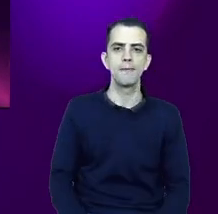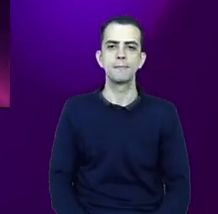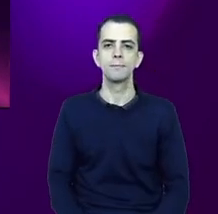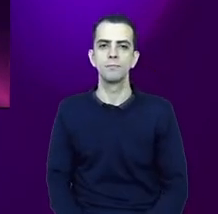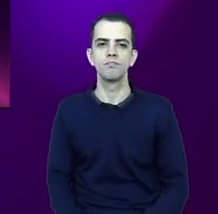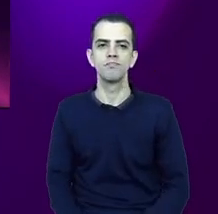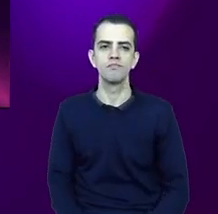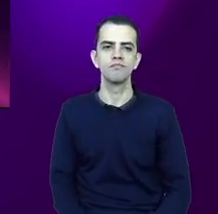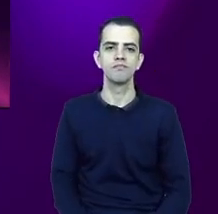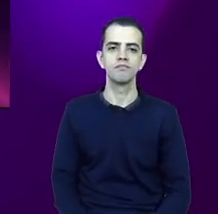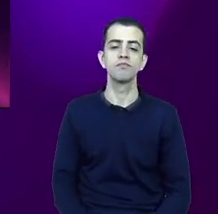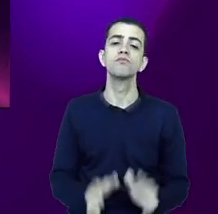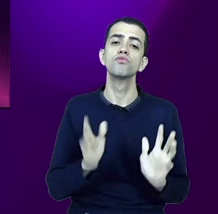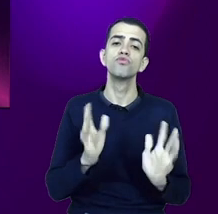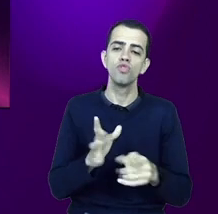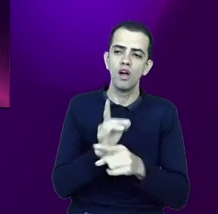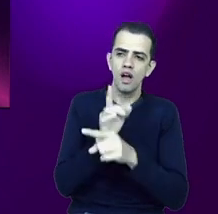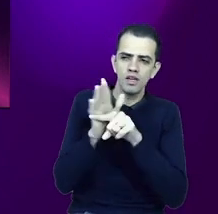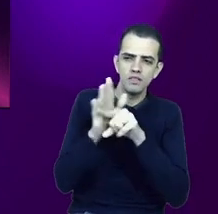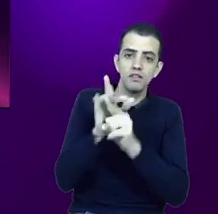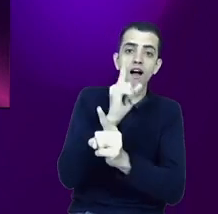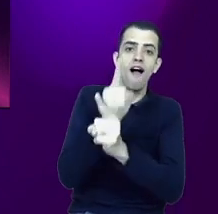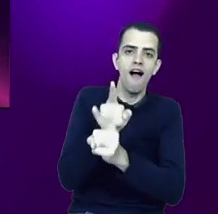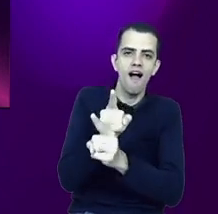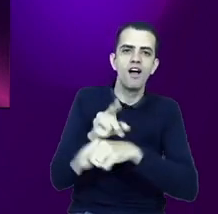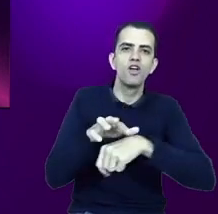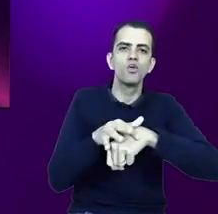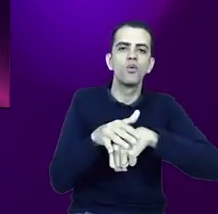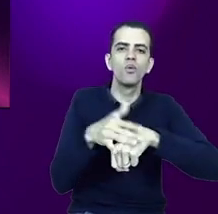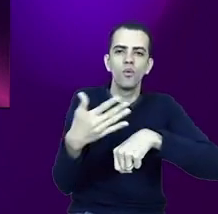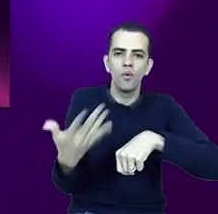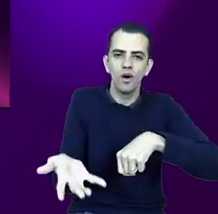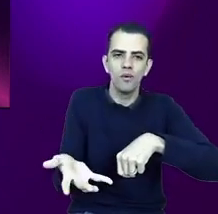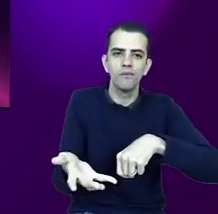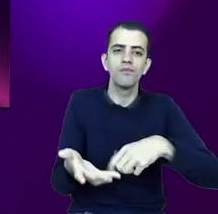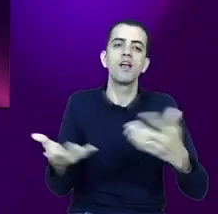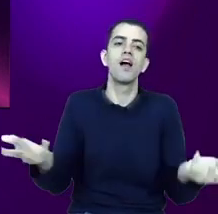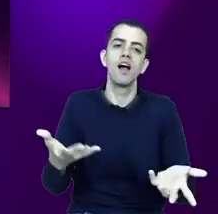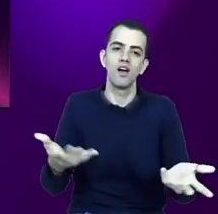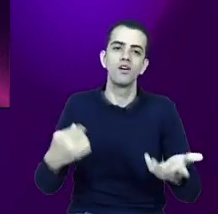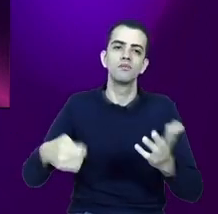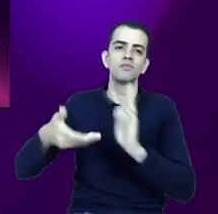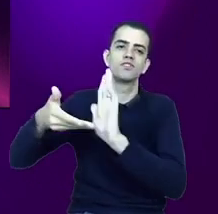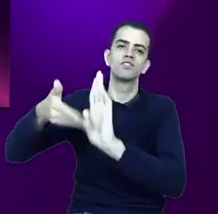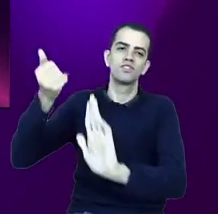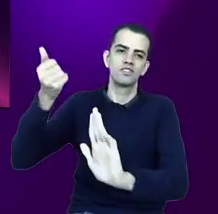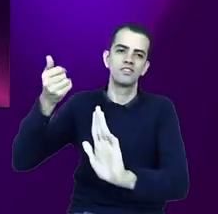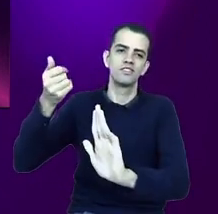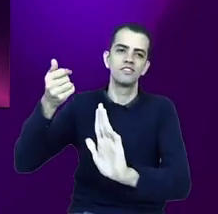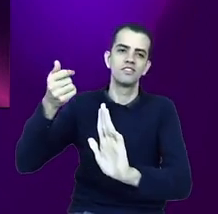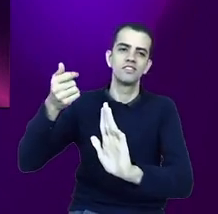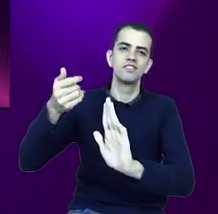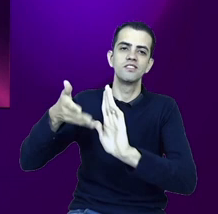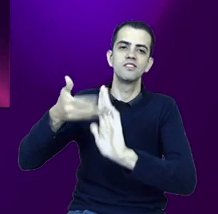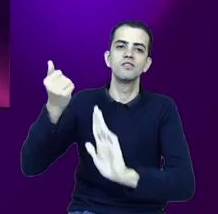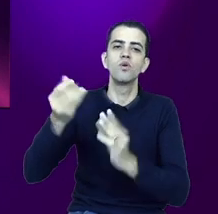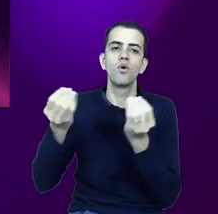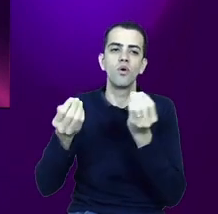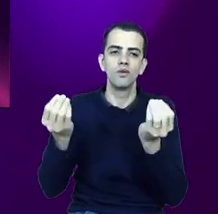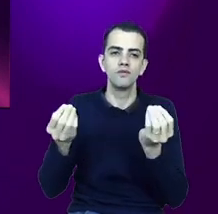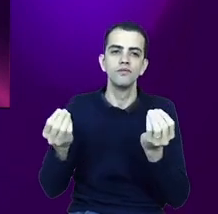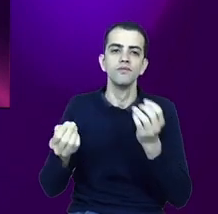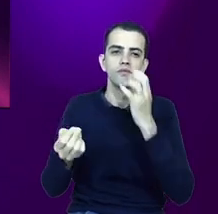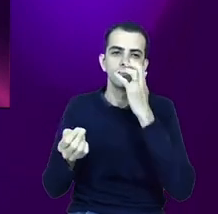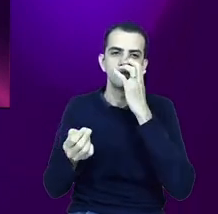Uma vez diagnosticado, temos aí o desafio de remover essas lesões, que são infiltrativas, na grande maior parte, né, das